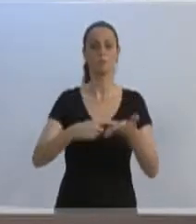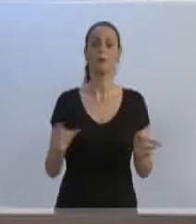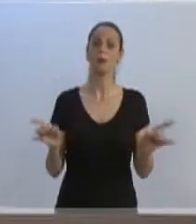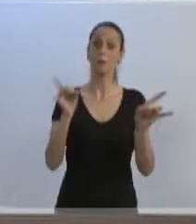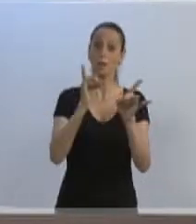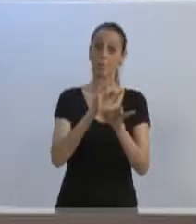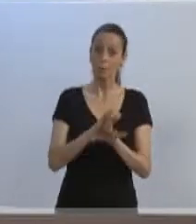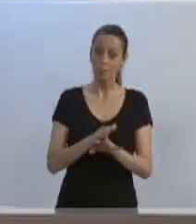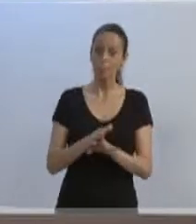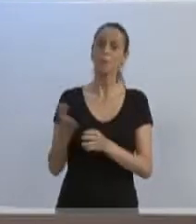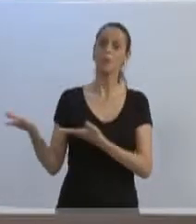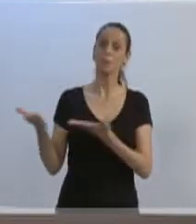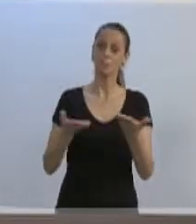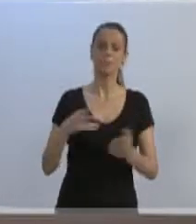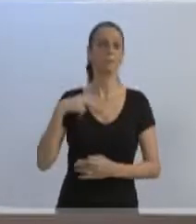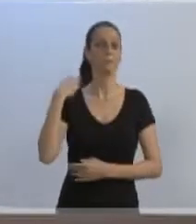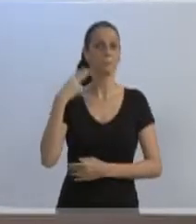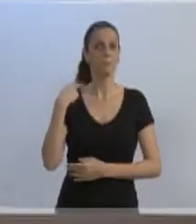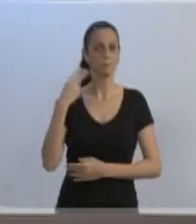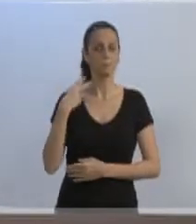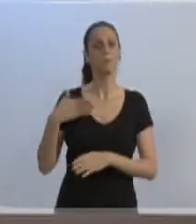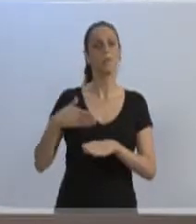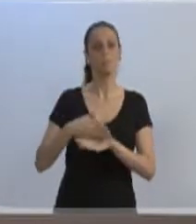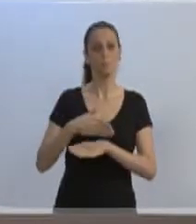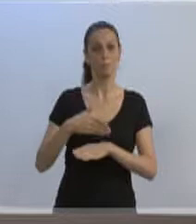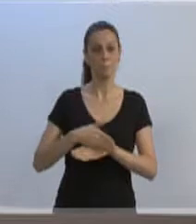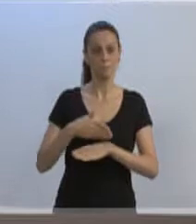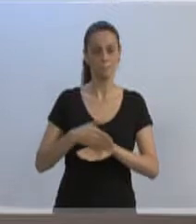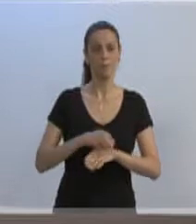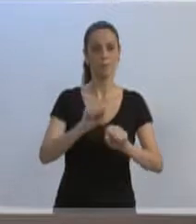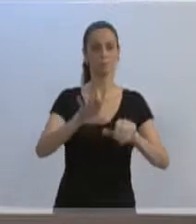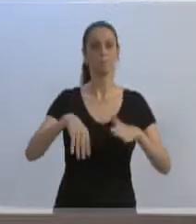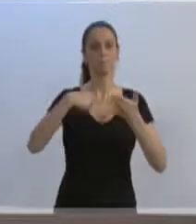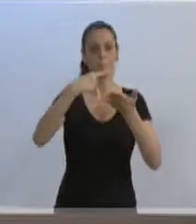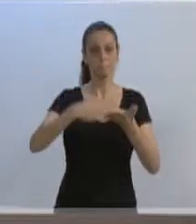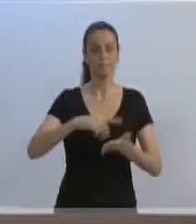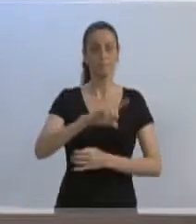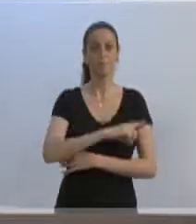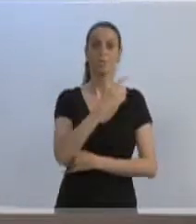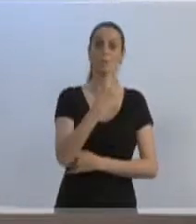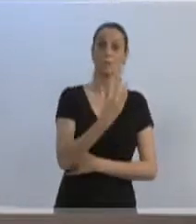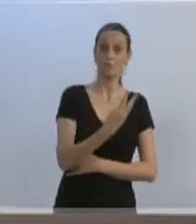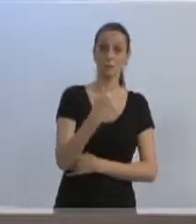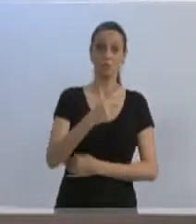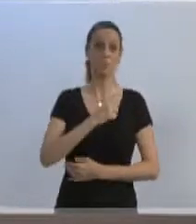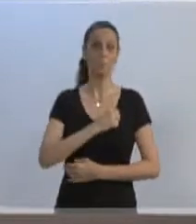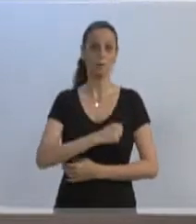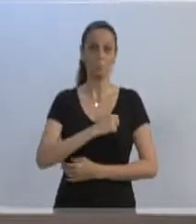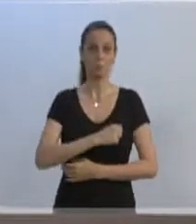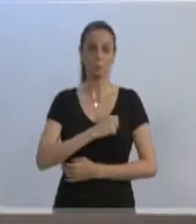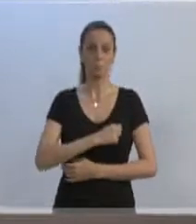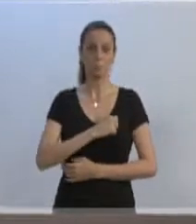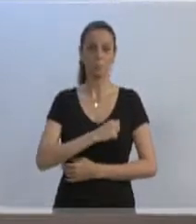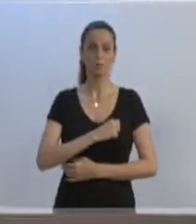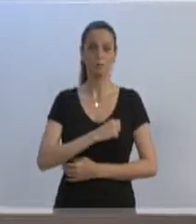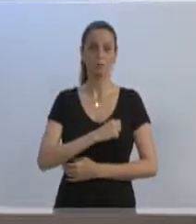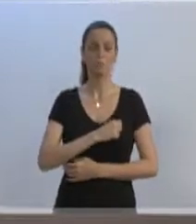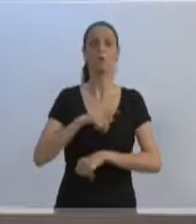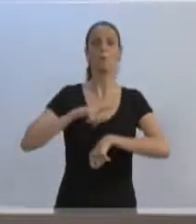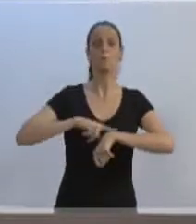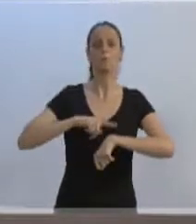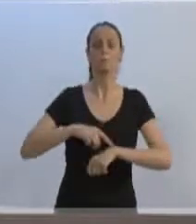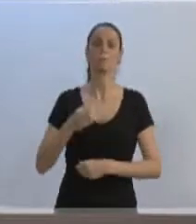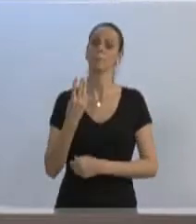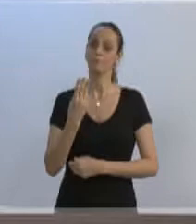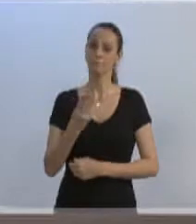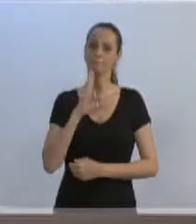convocando os senhores vereadores para a próxima sessão ordinária a realizar se no dia 31 de agosto às 15